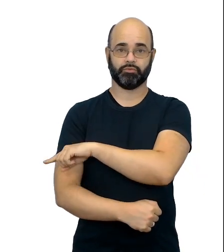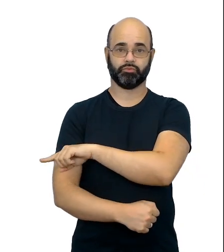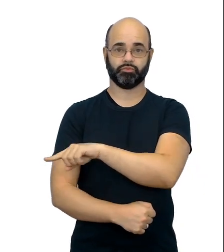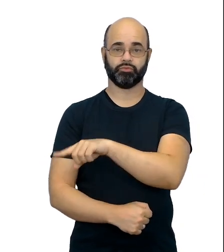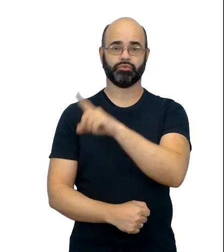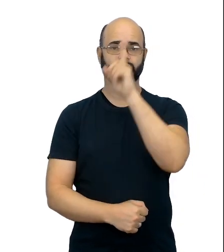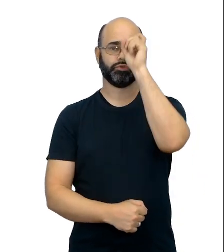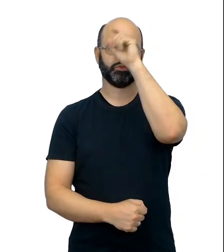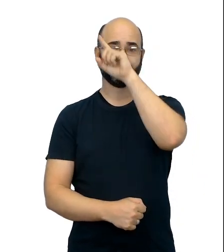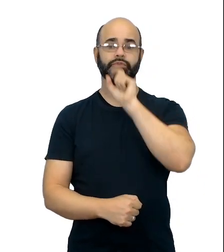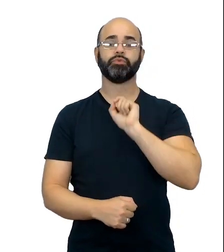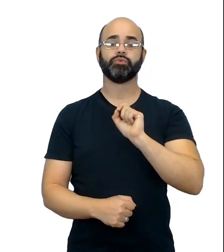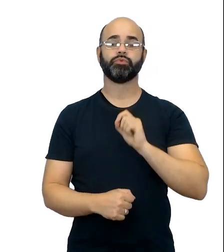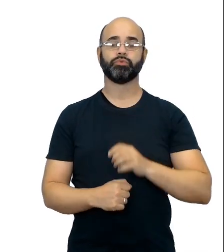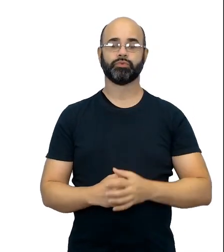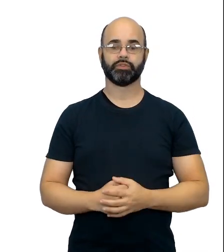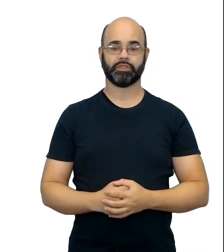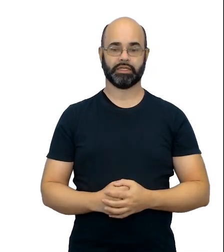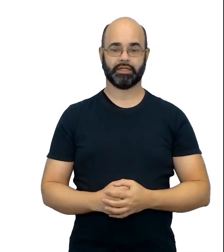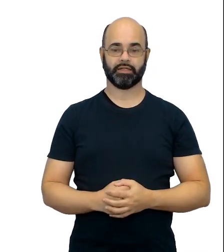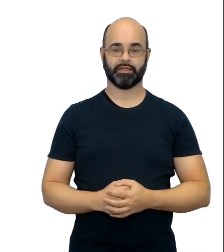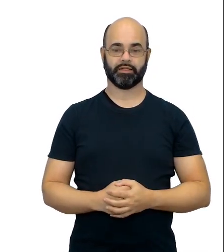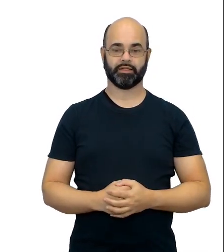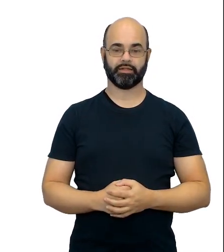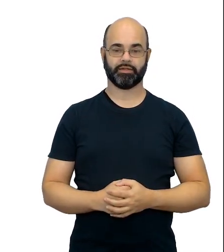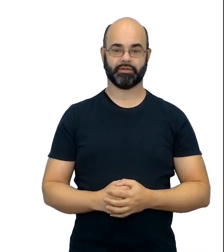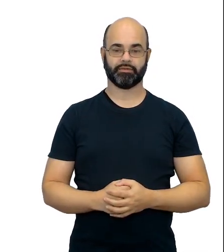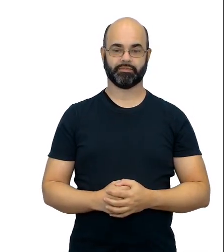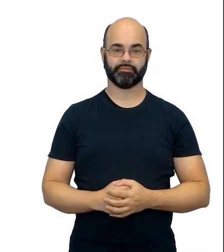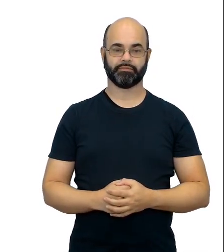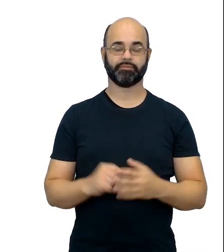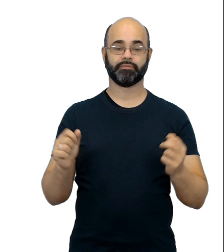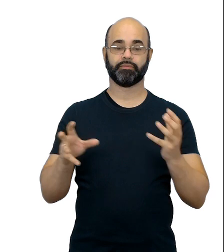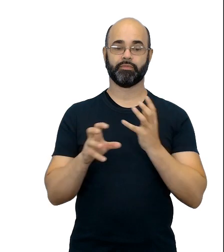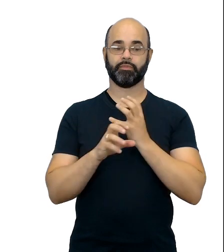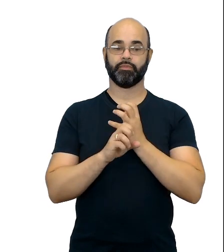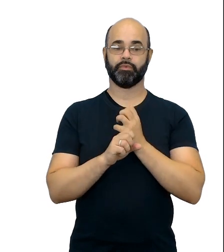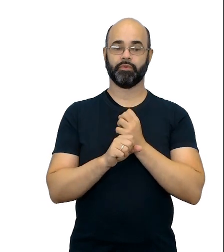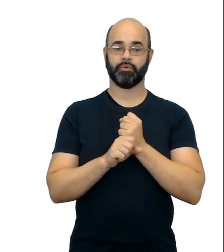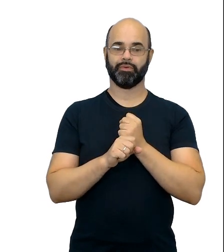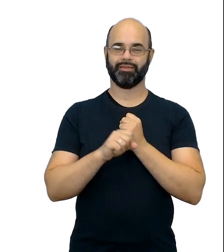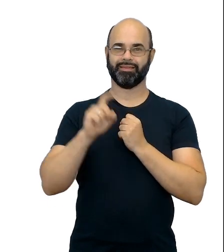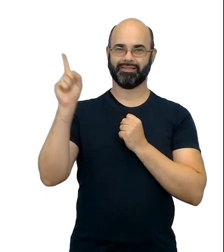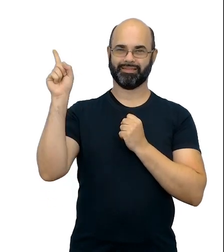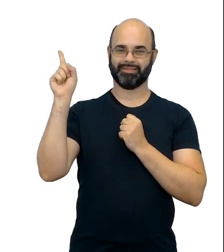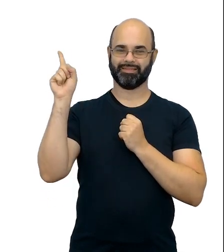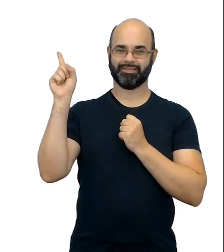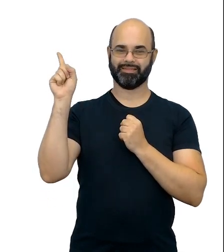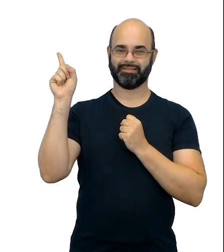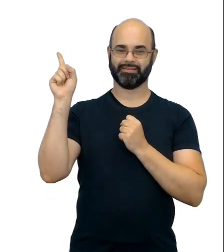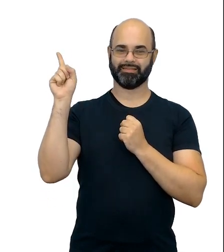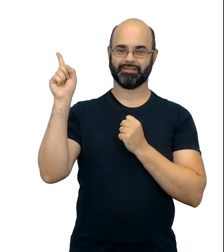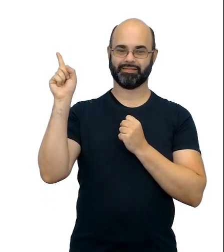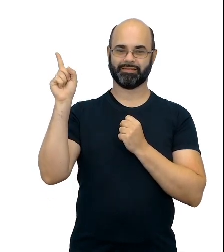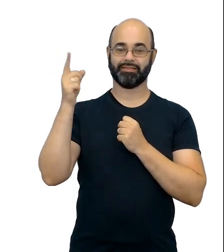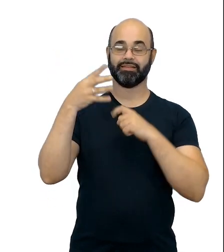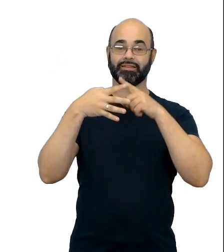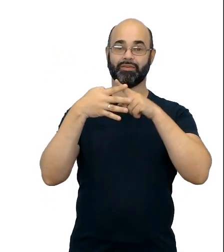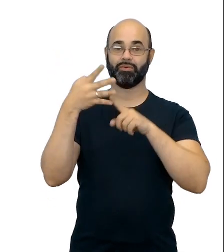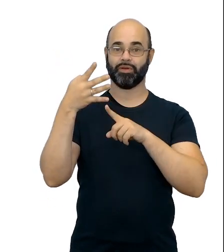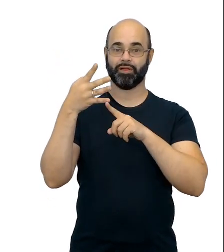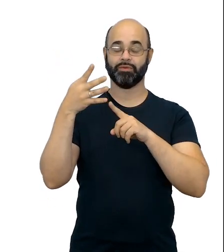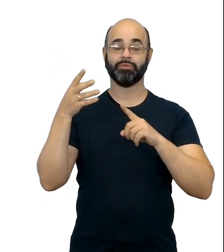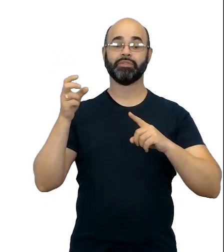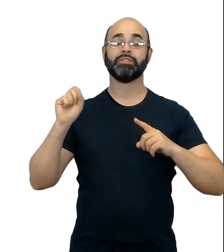resposta que espera aqui dos estudantes, né, observe as figuras, a soma das frações representadas nas 4